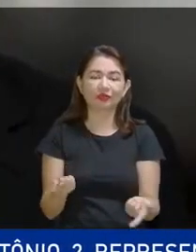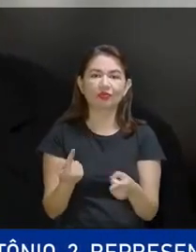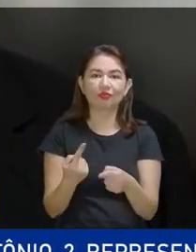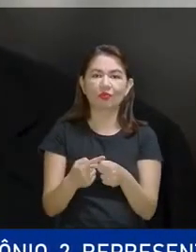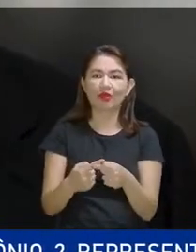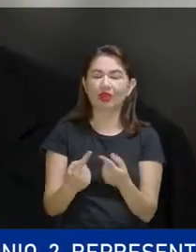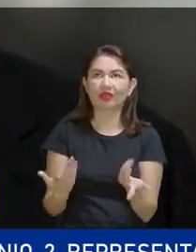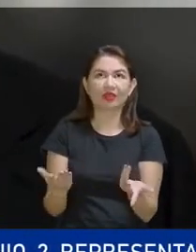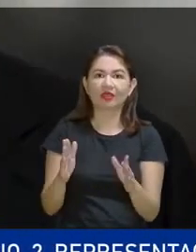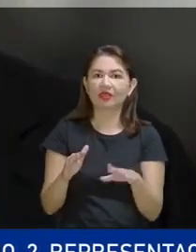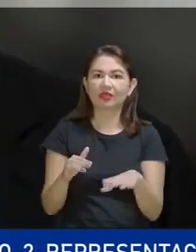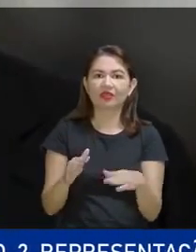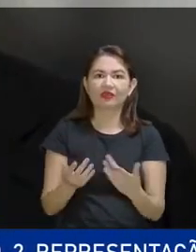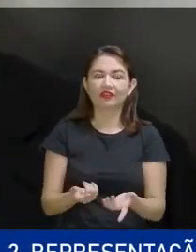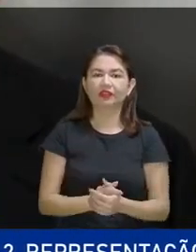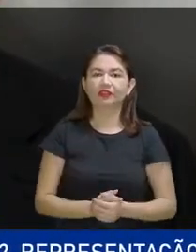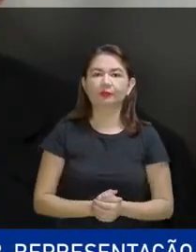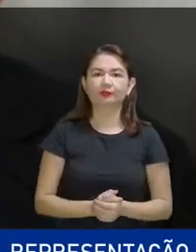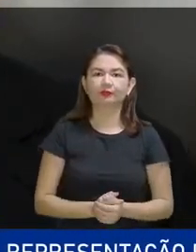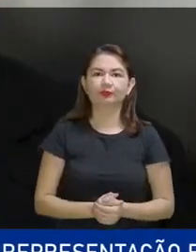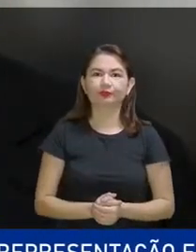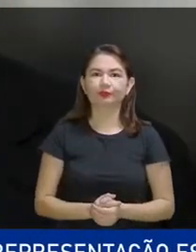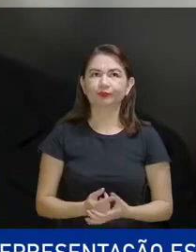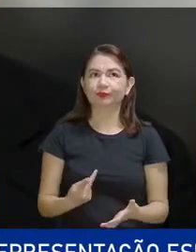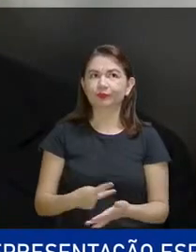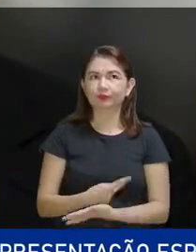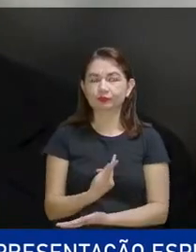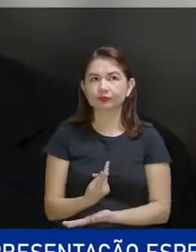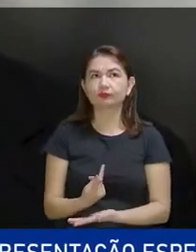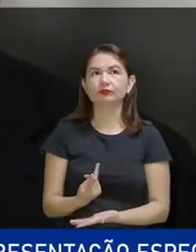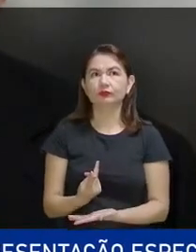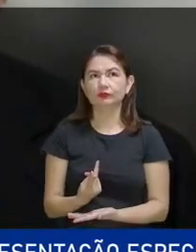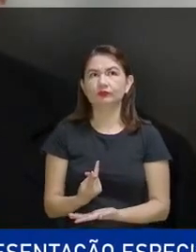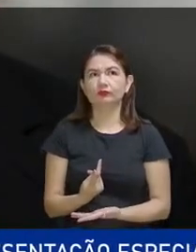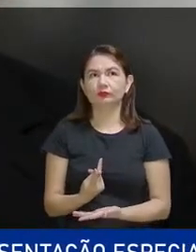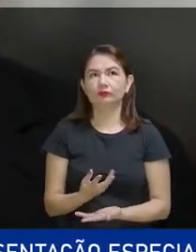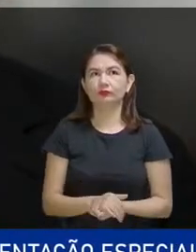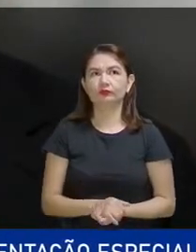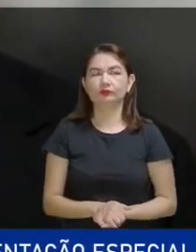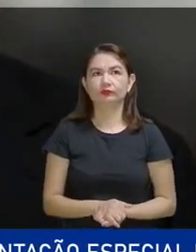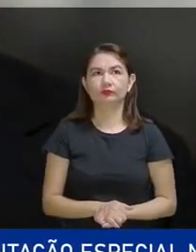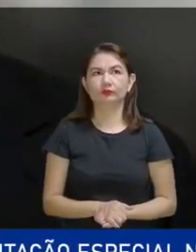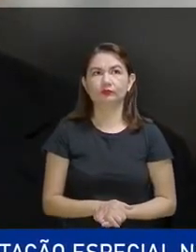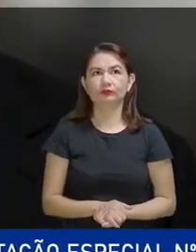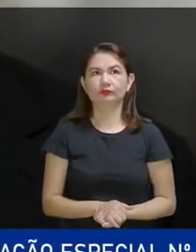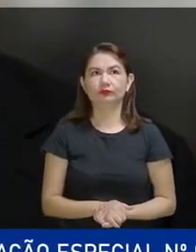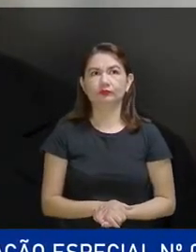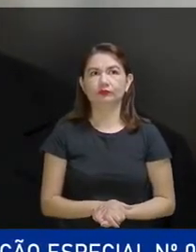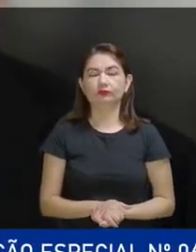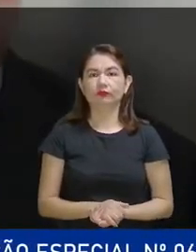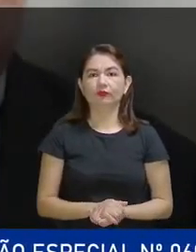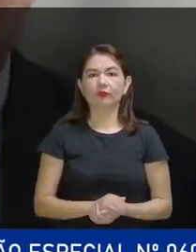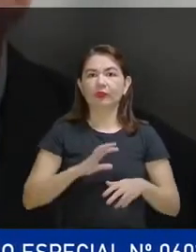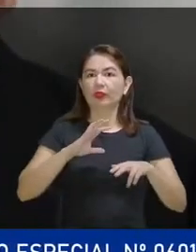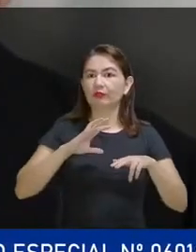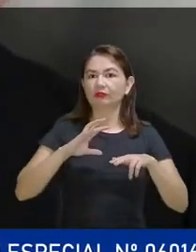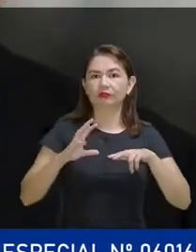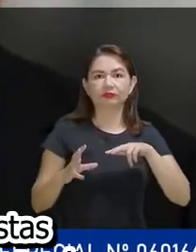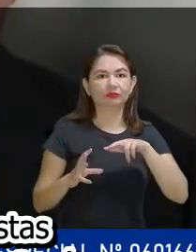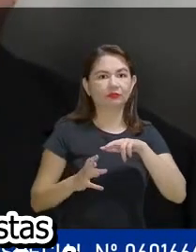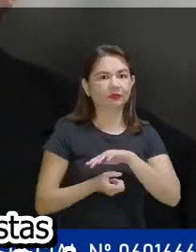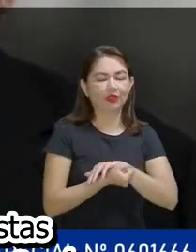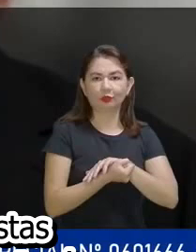porque pode haver burla, pode acontecer de se fazer algo fraudulento nesse